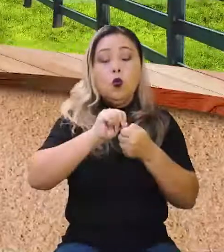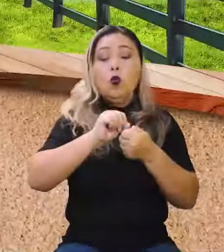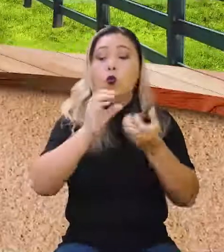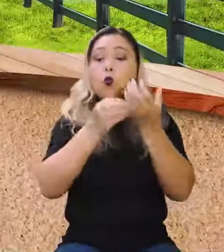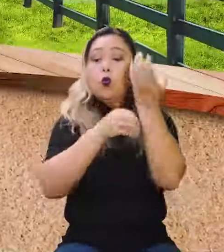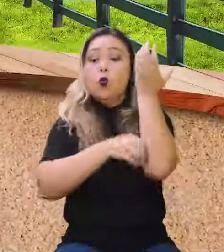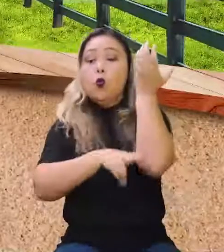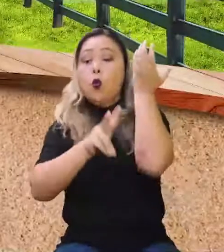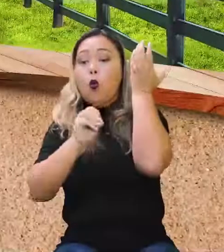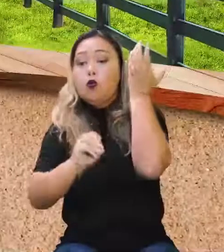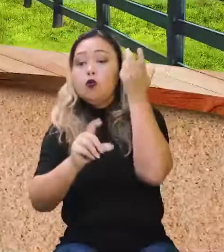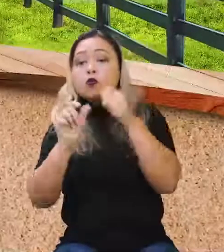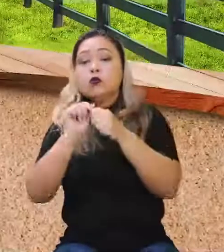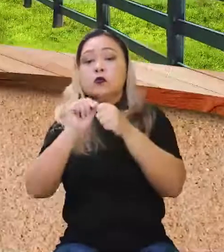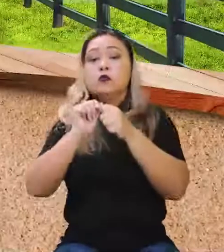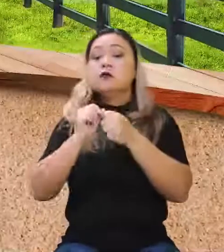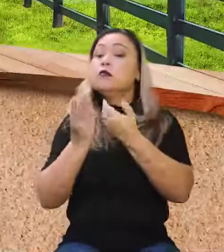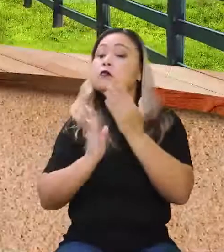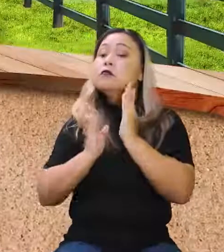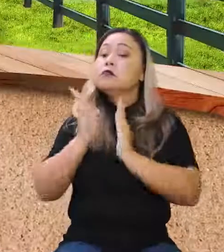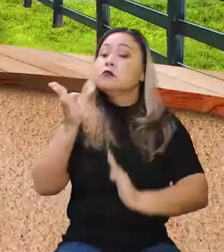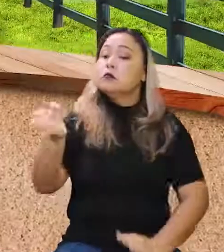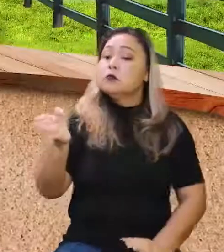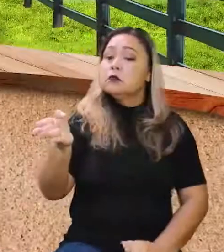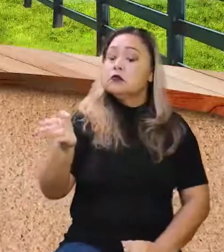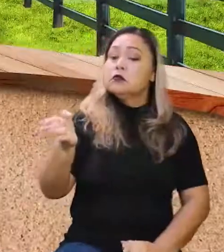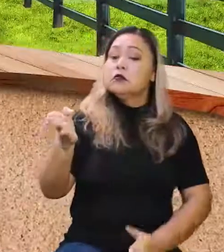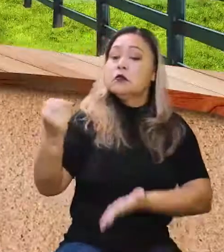o ovo. Mas também tem para